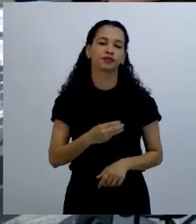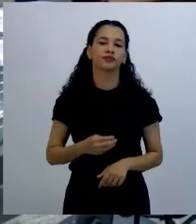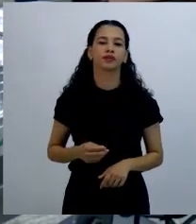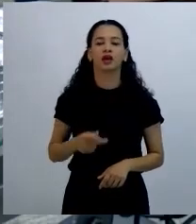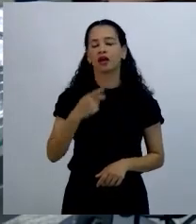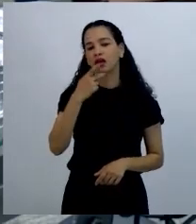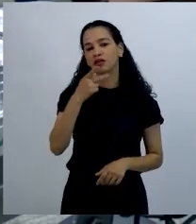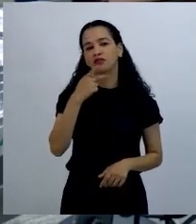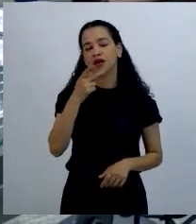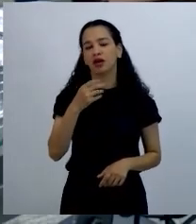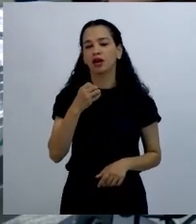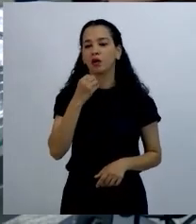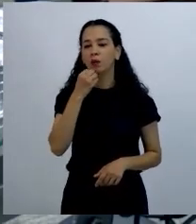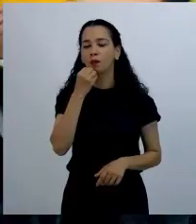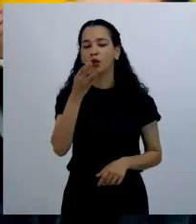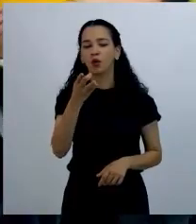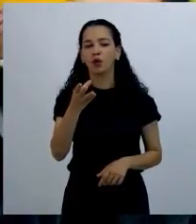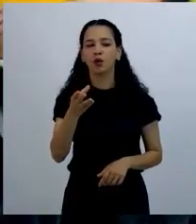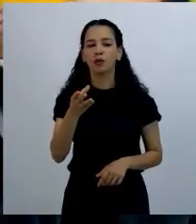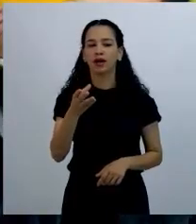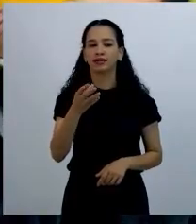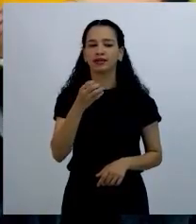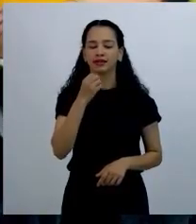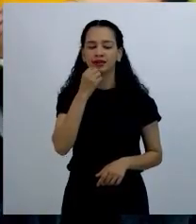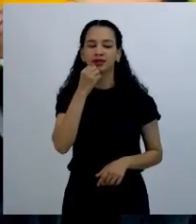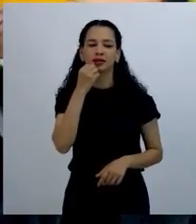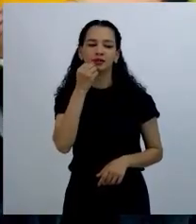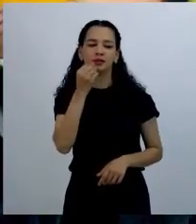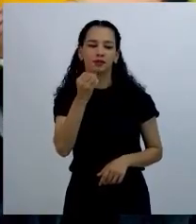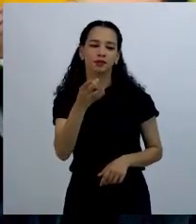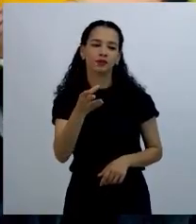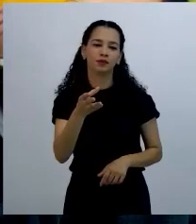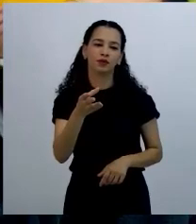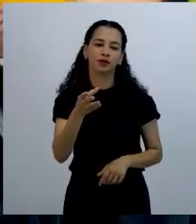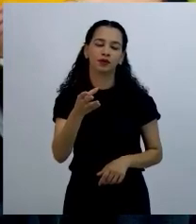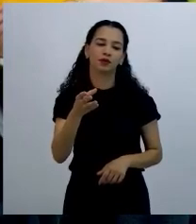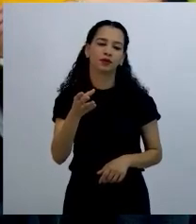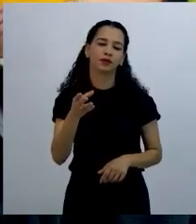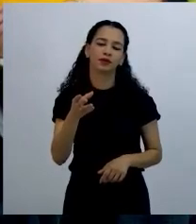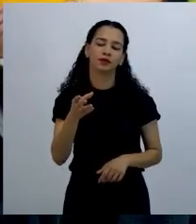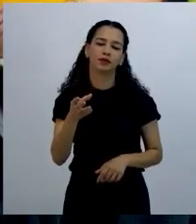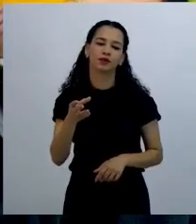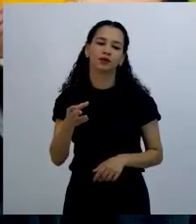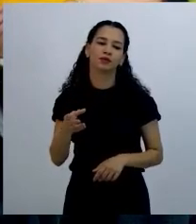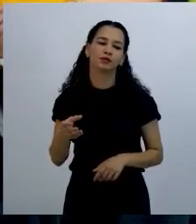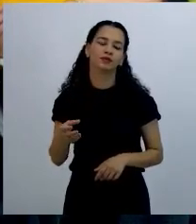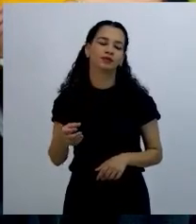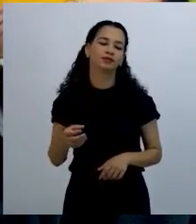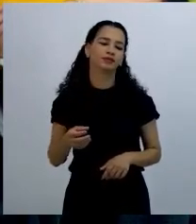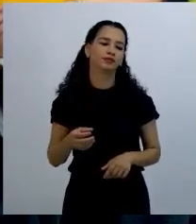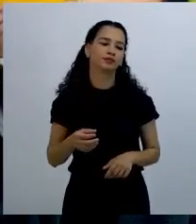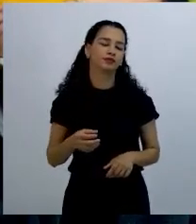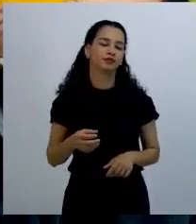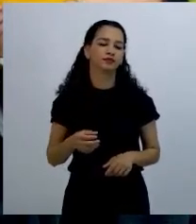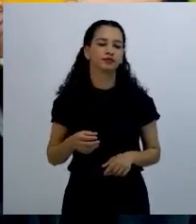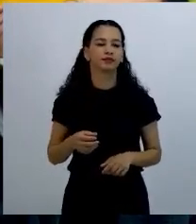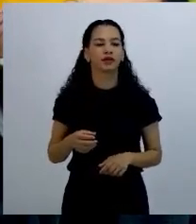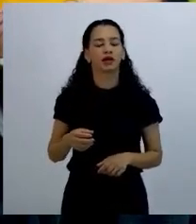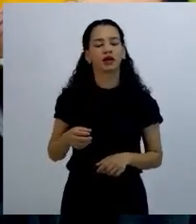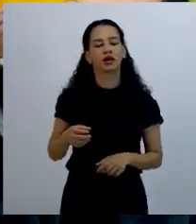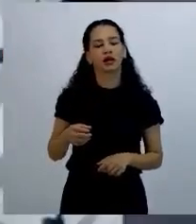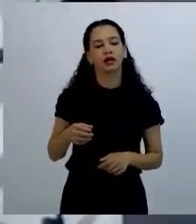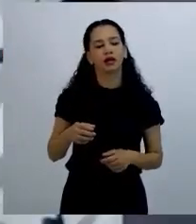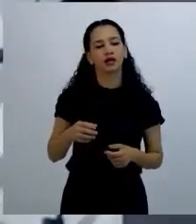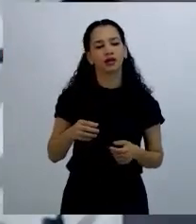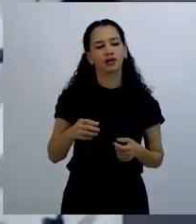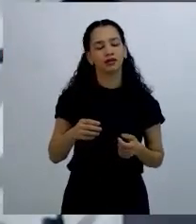e momentânea tribulação eu tenho para mim que o apóstolo Paulo não sabia usar adjetivos porque chamar de boa